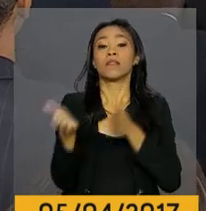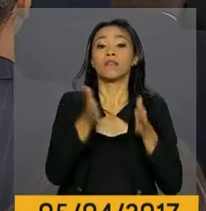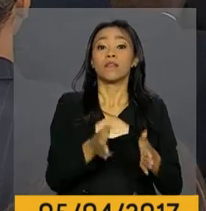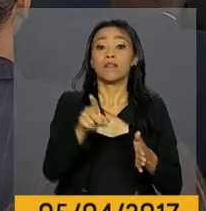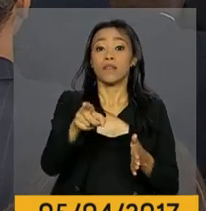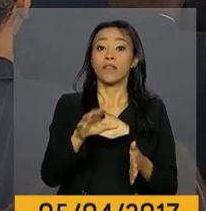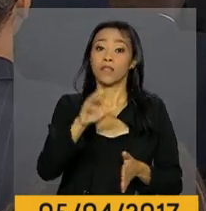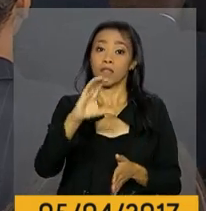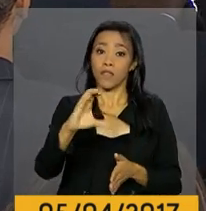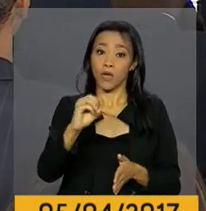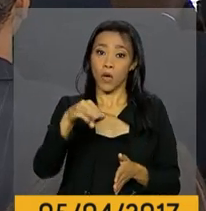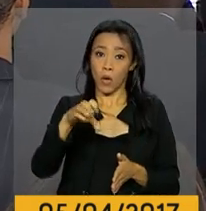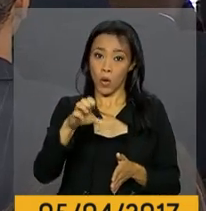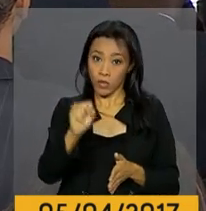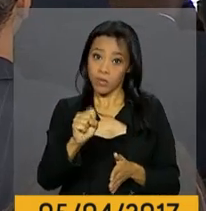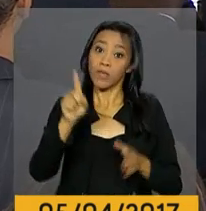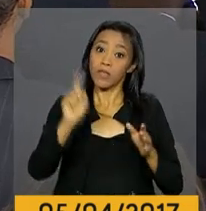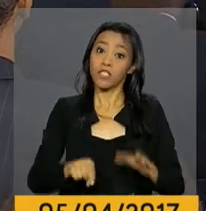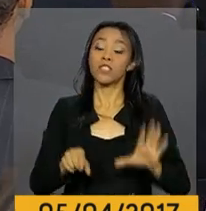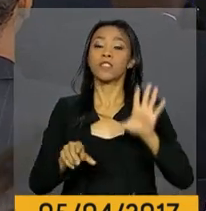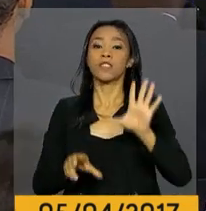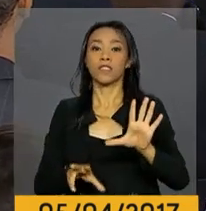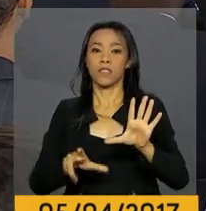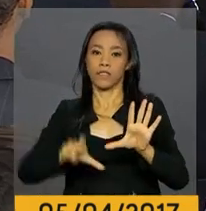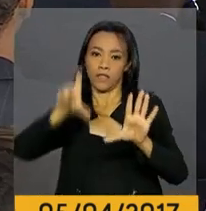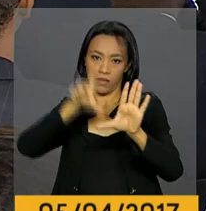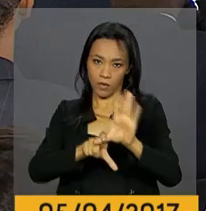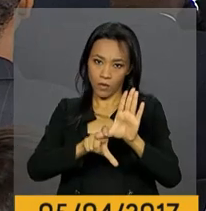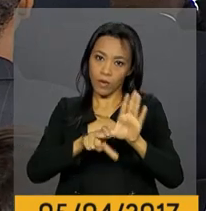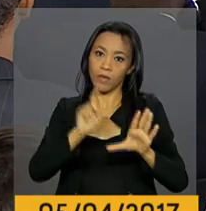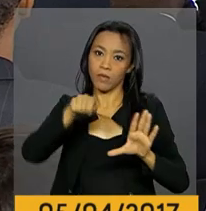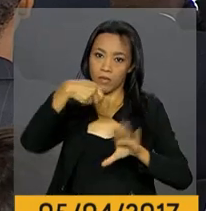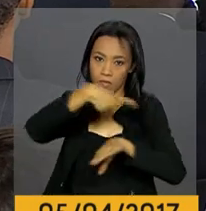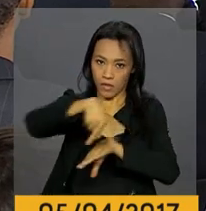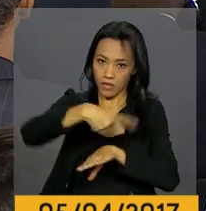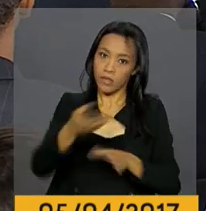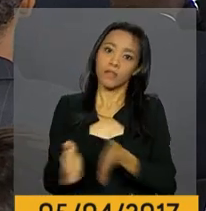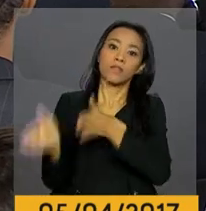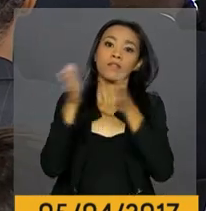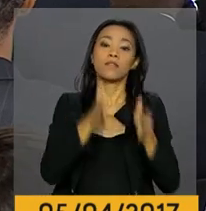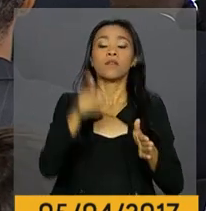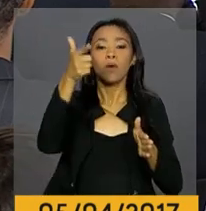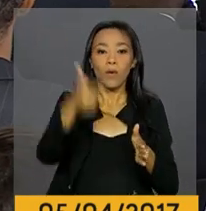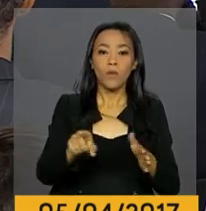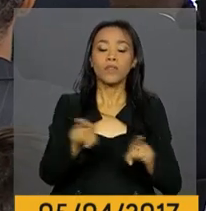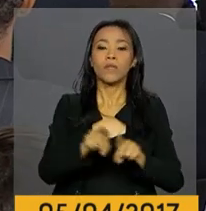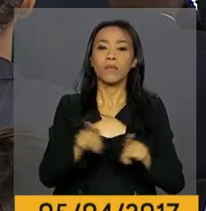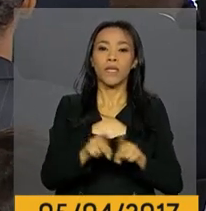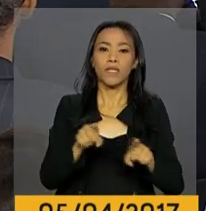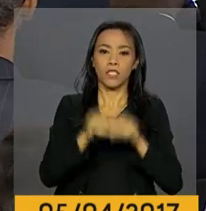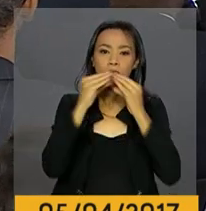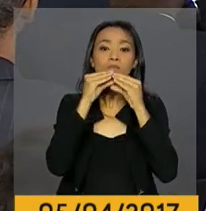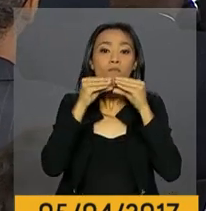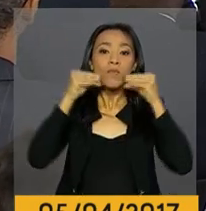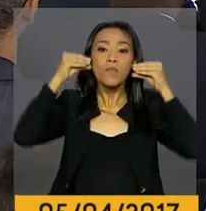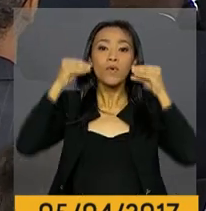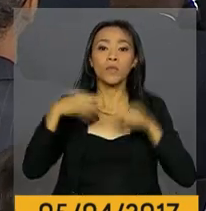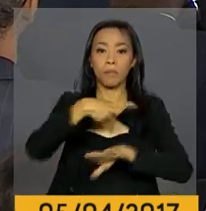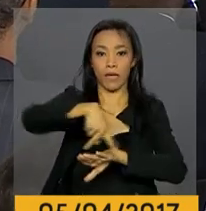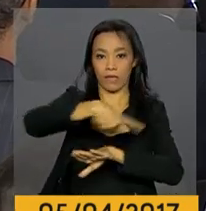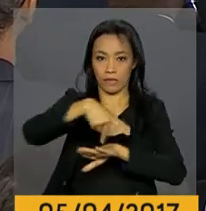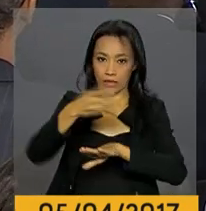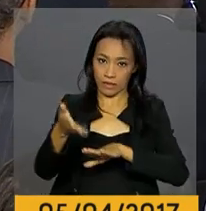cosmi da República de Angola Embaixador Manuel Tomás lubis da República de Moçambique o